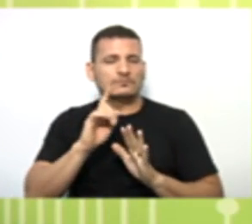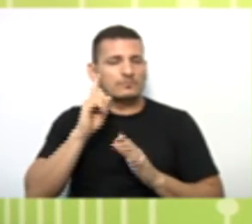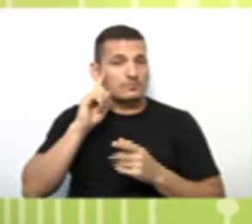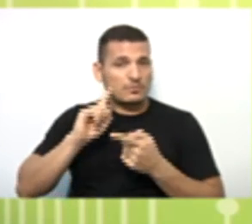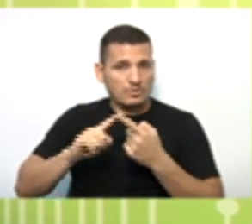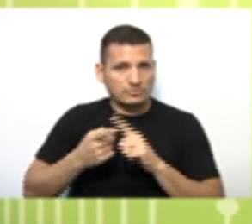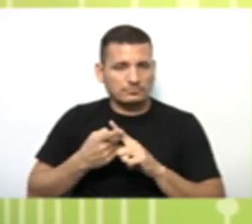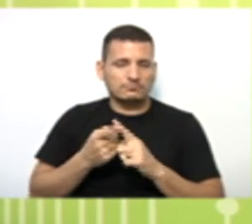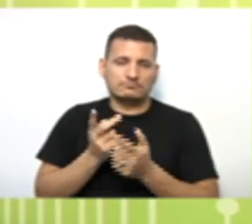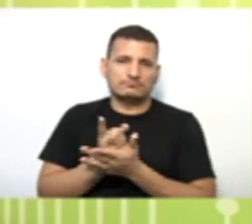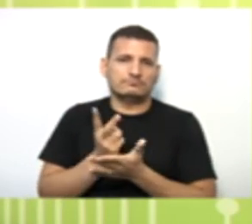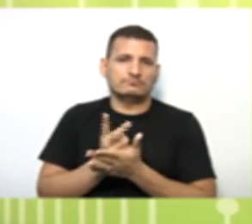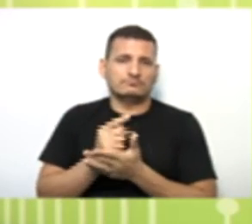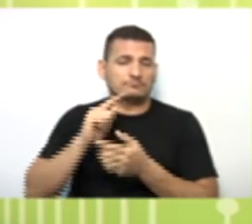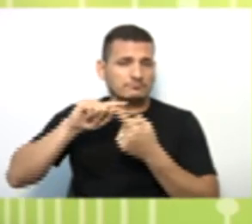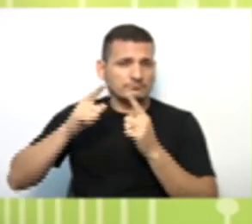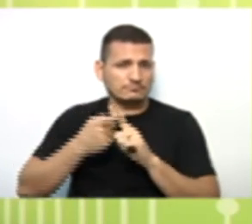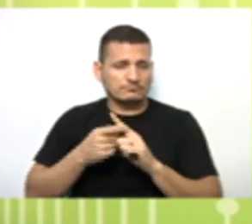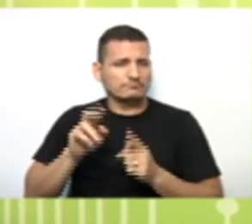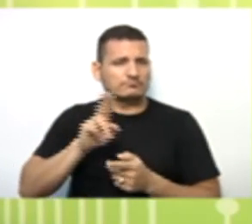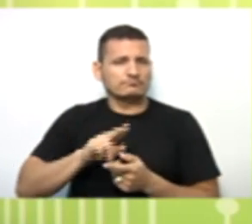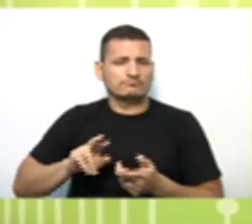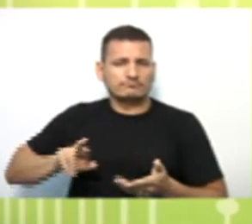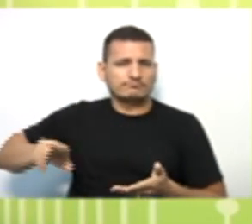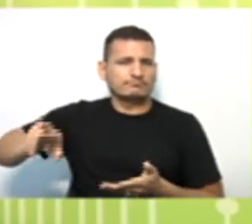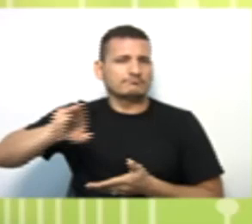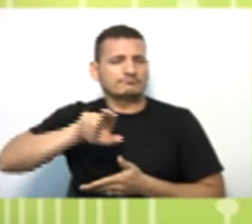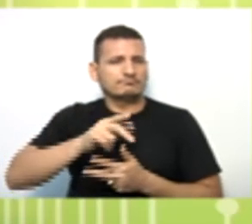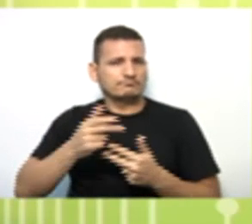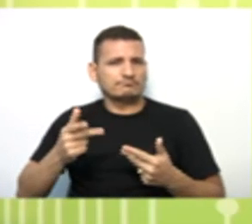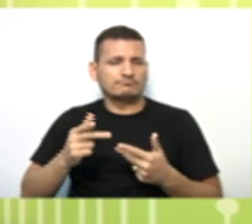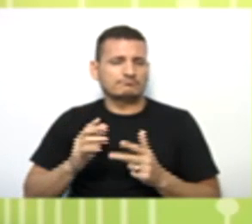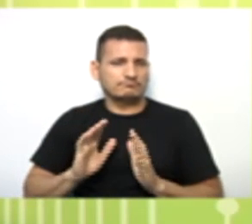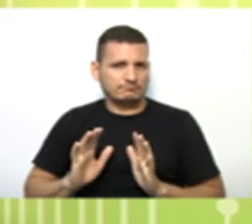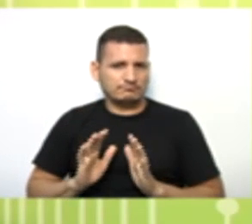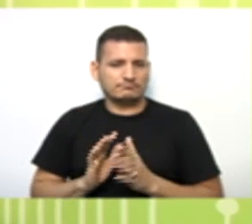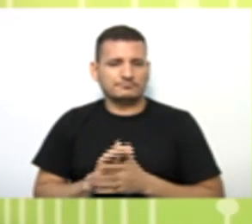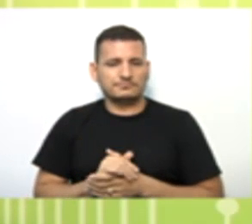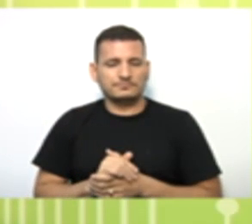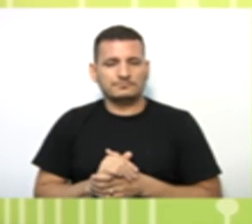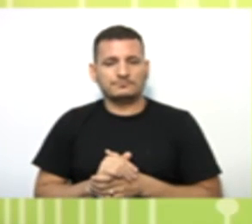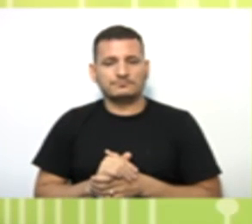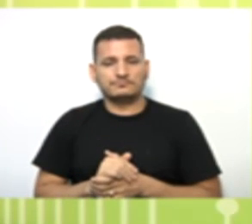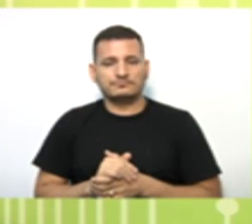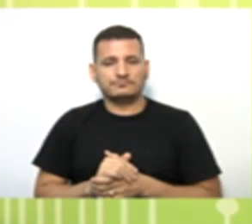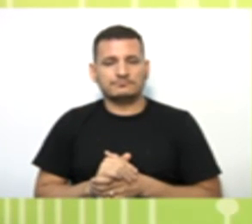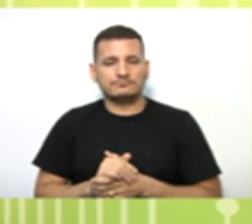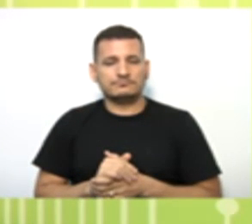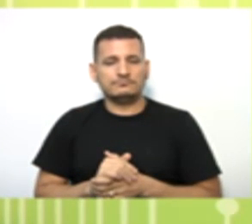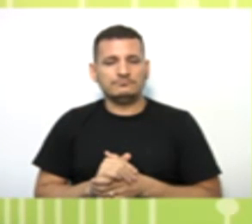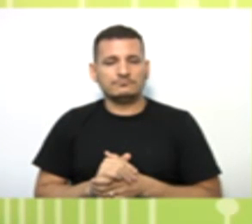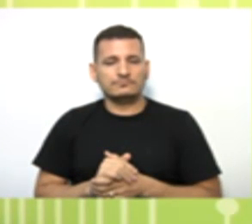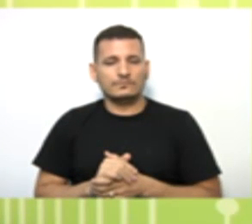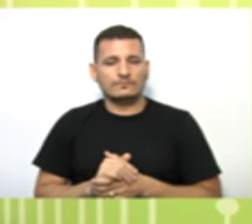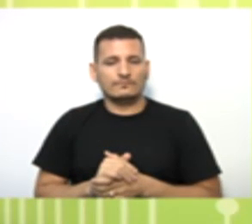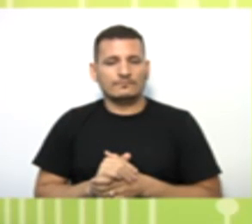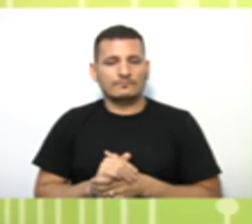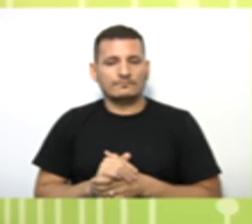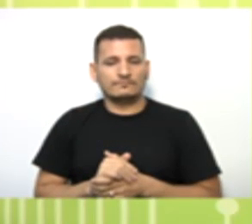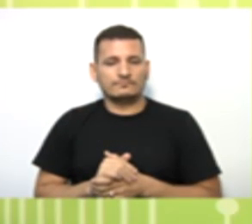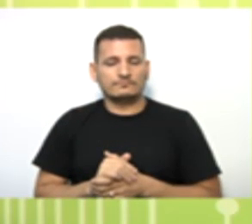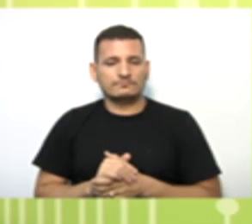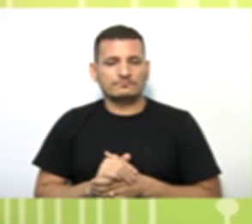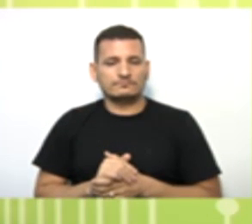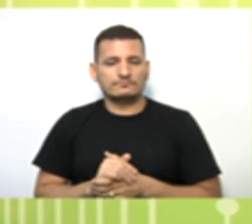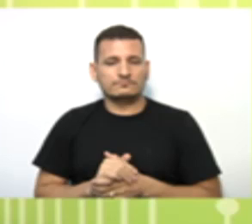tá, gente? Então a lógica se aplica para muita coisa, não importa a dimensão dessas coisas. Tá bom? Tudo certo? Eu vou